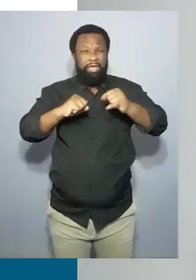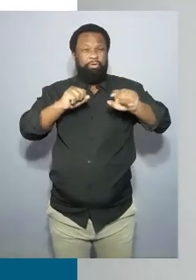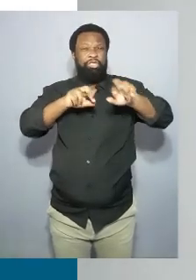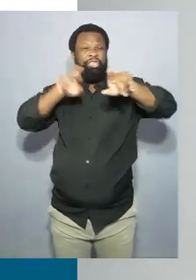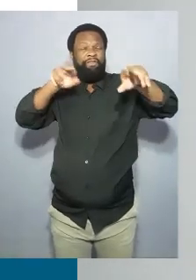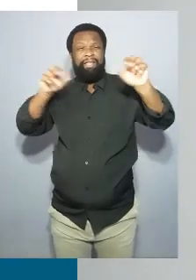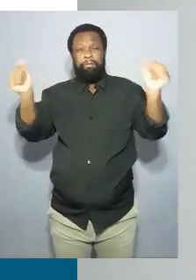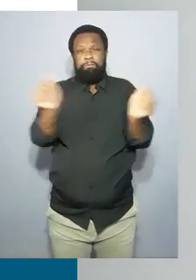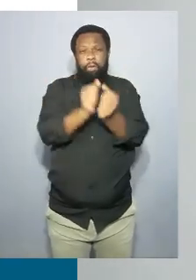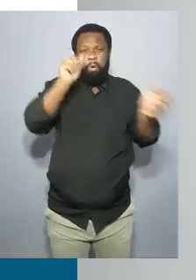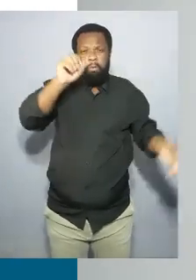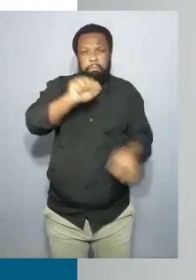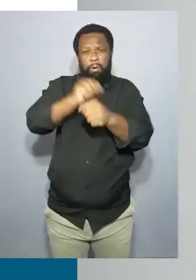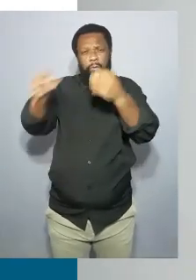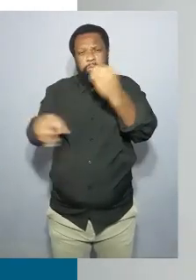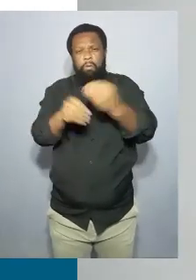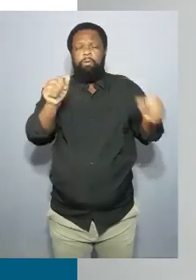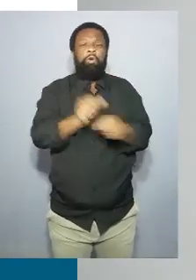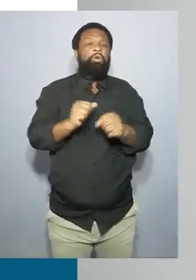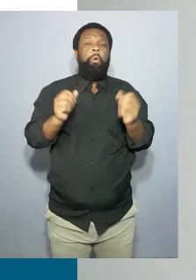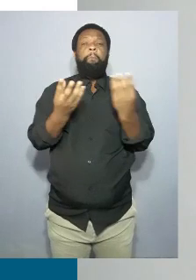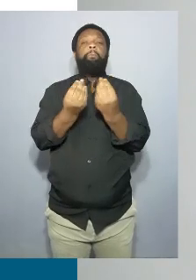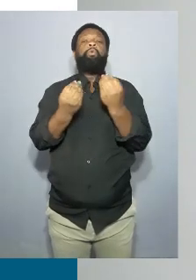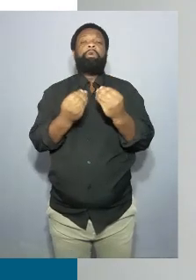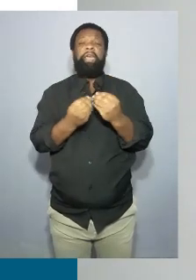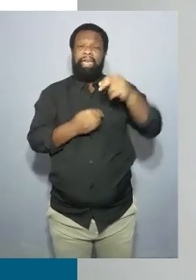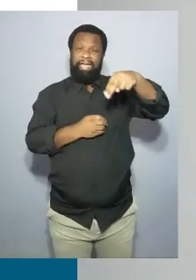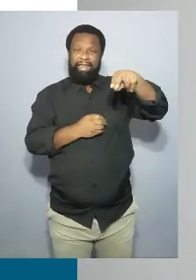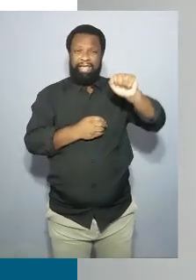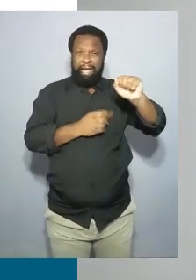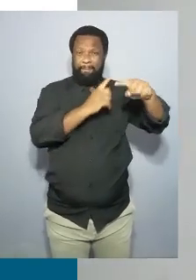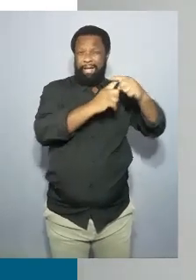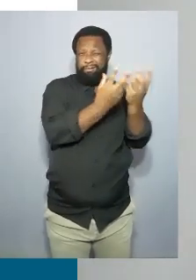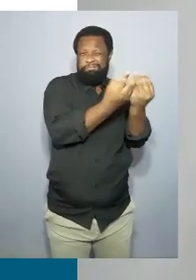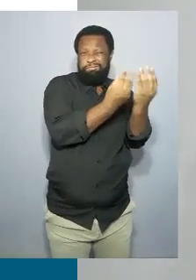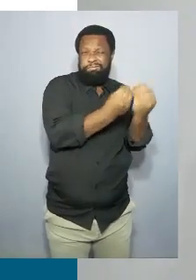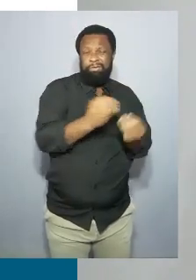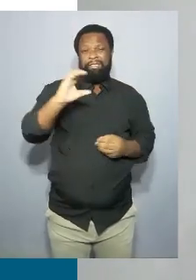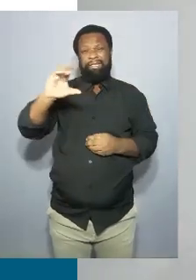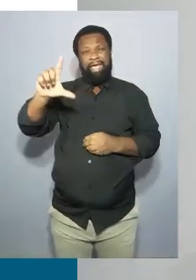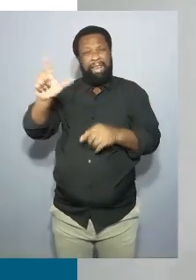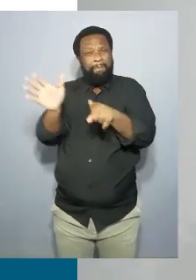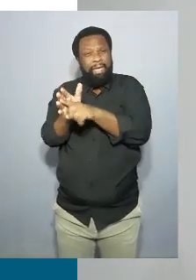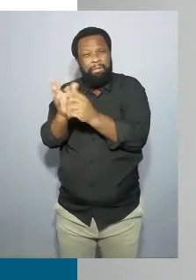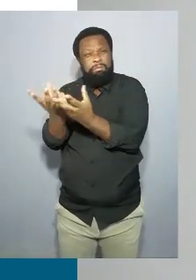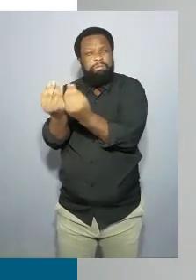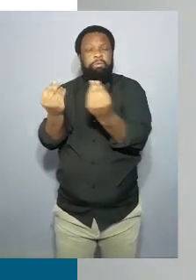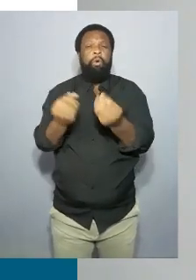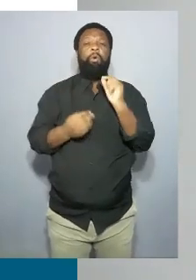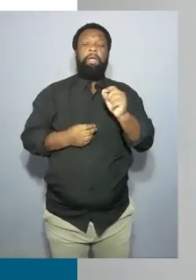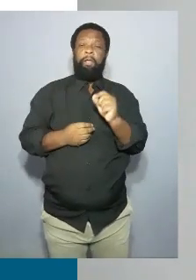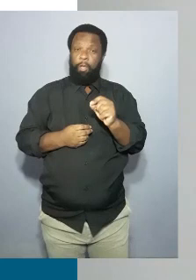um aglomerado cheio de Na+ e cheio de Cl-. Então, o retículo